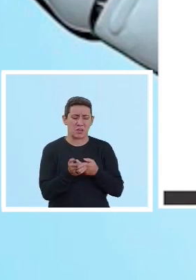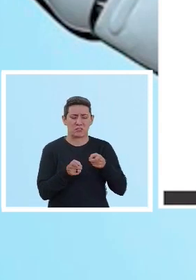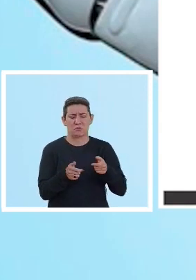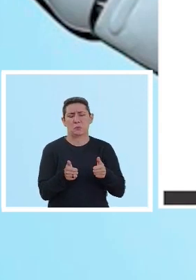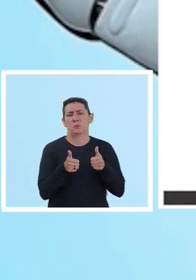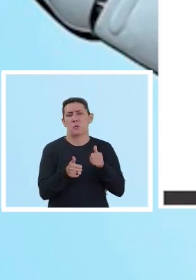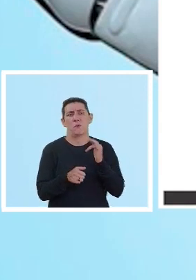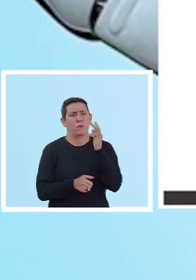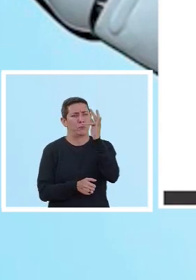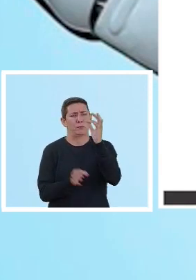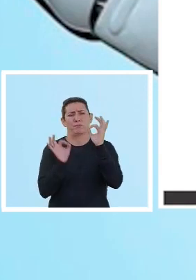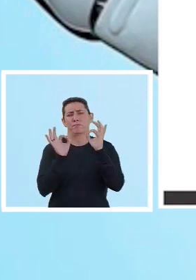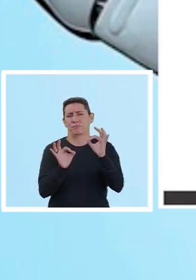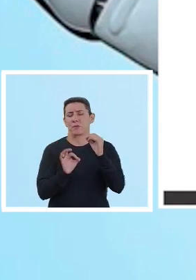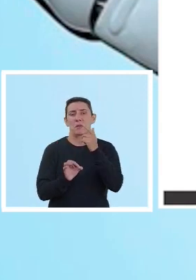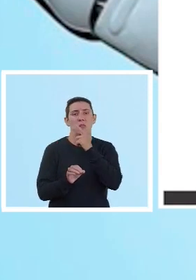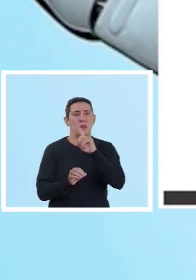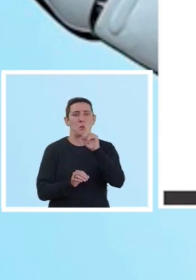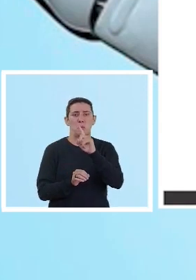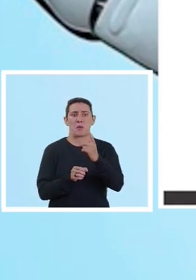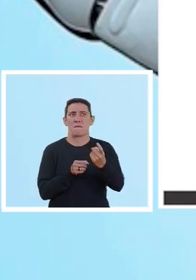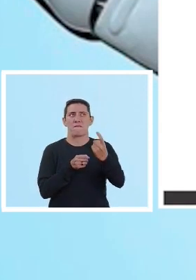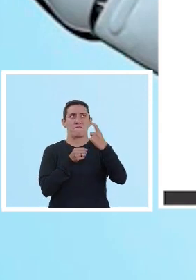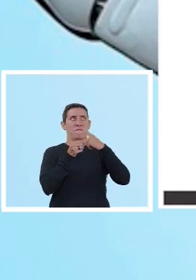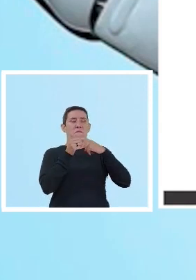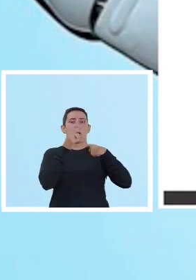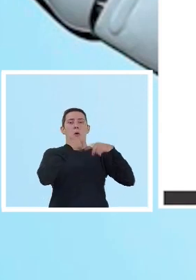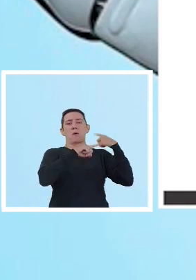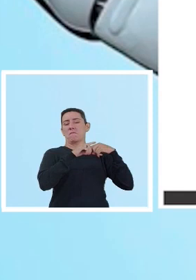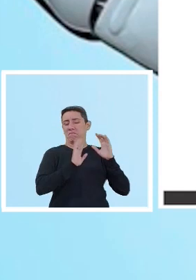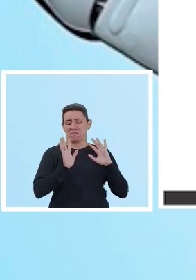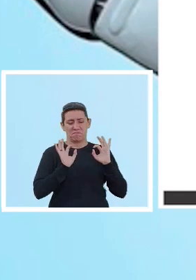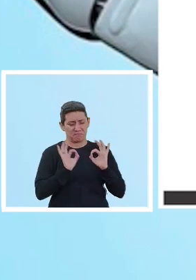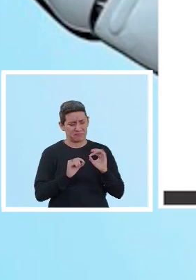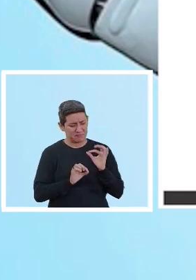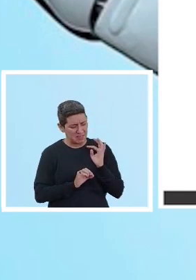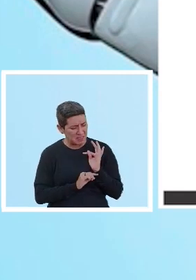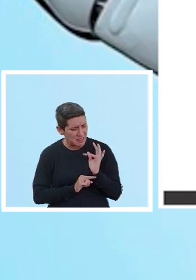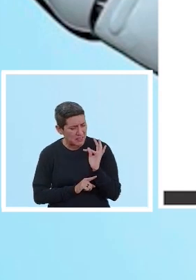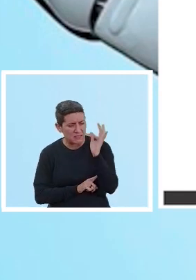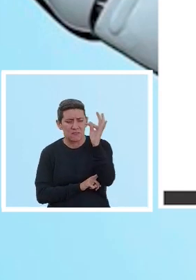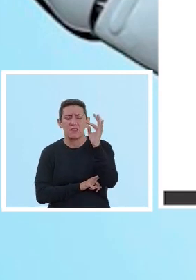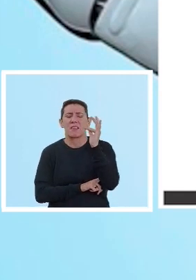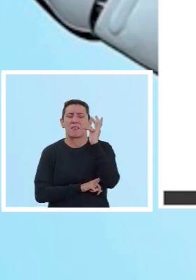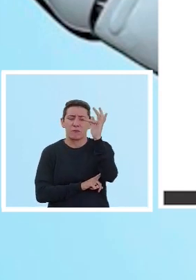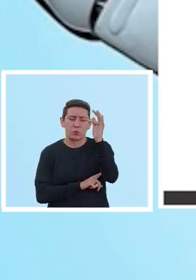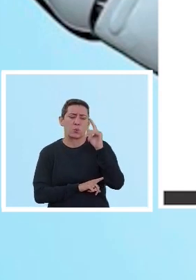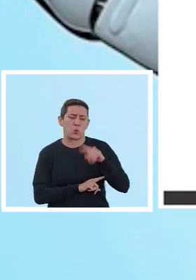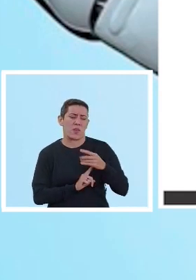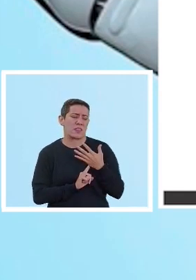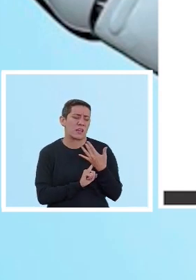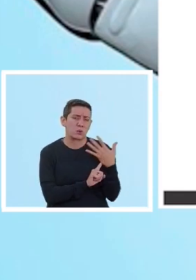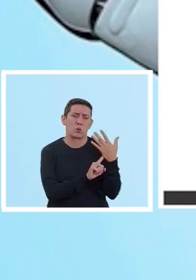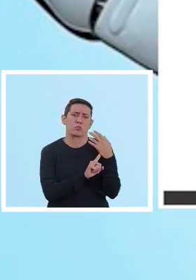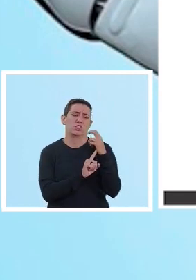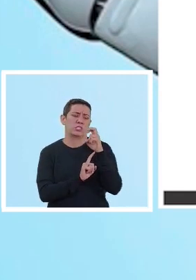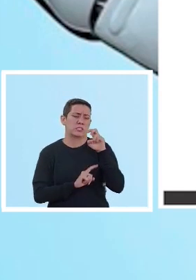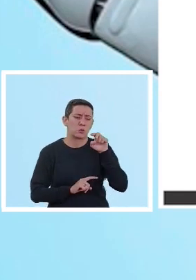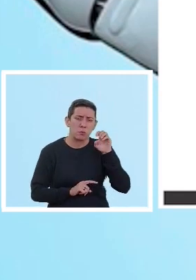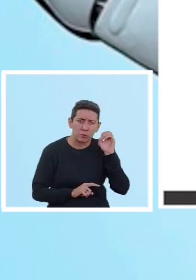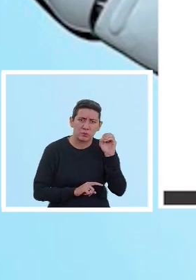caminho sem volta principalmente com a chegada dos 5g com a internet das coisas com a indústria 4.0